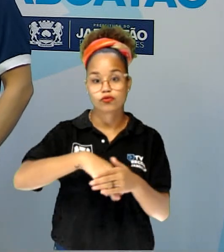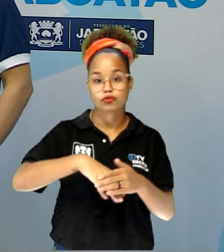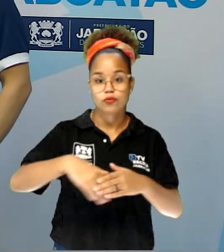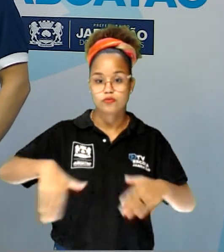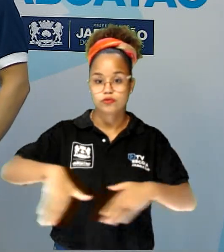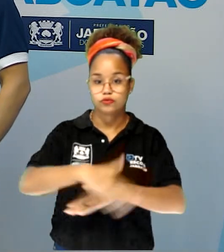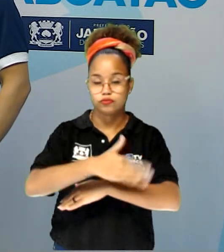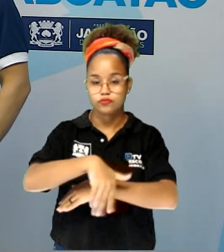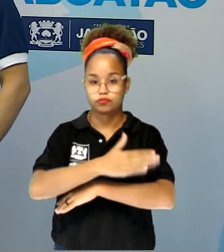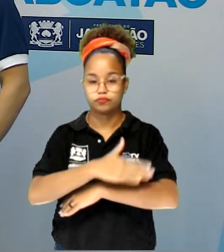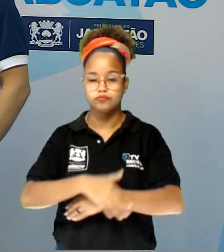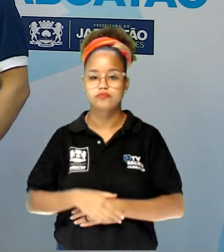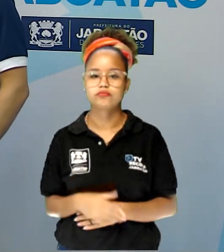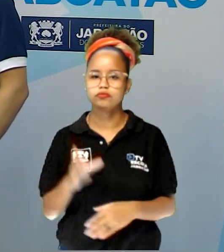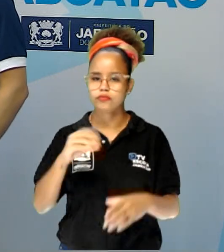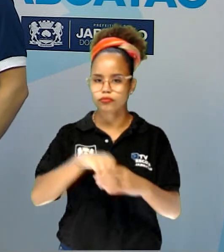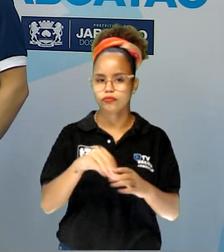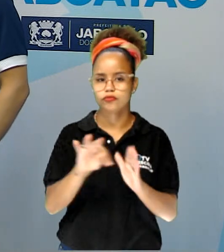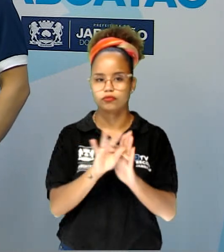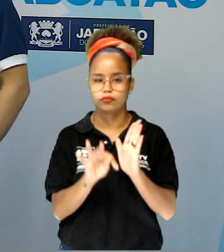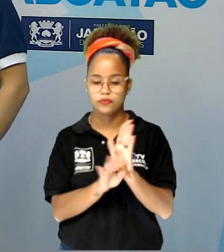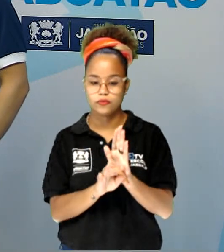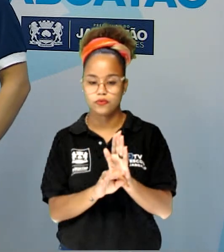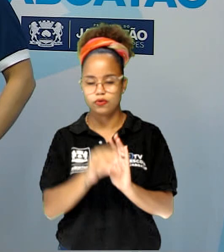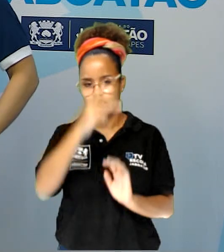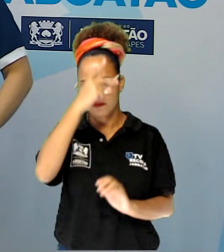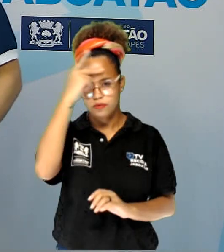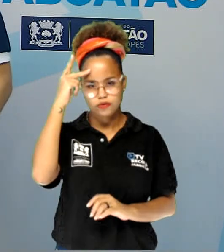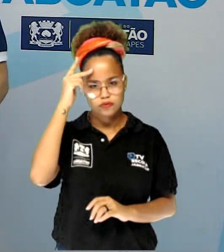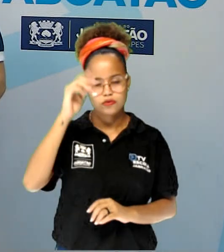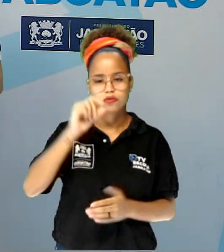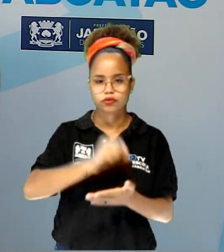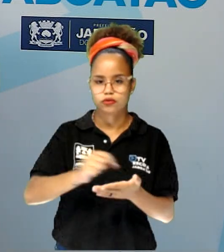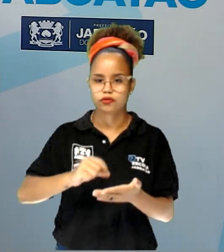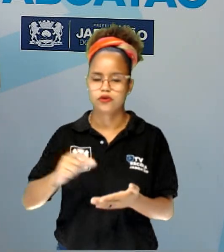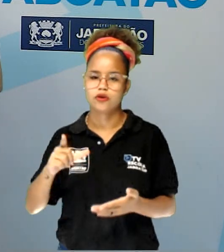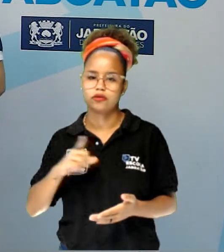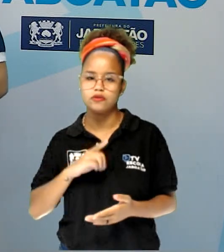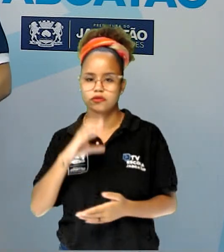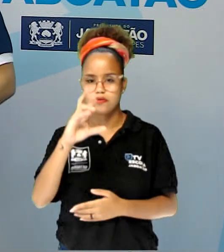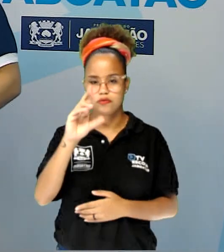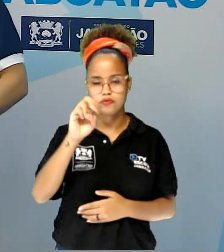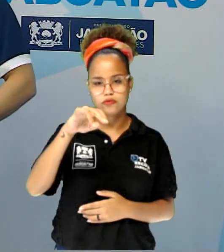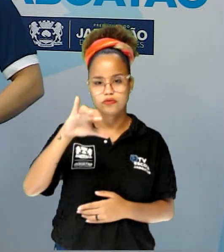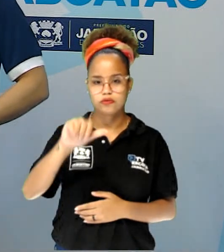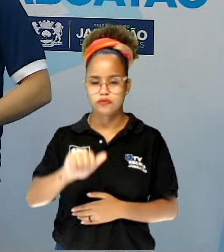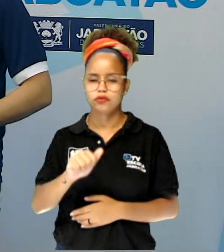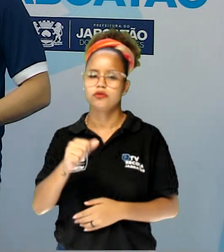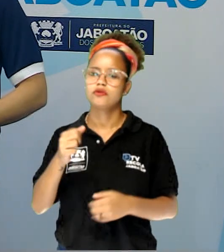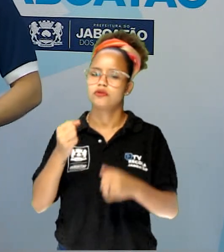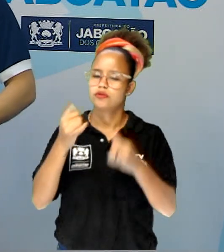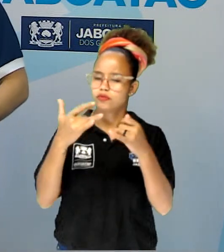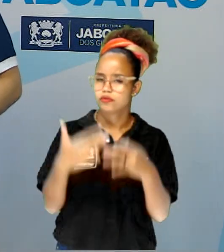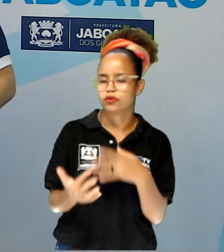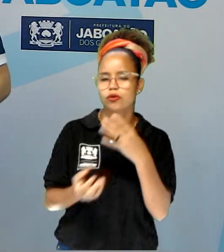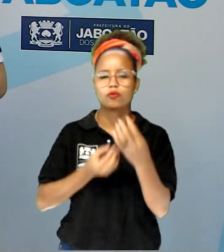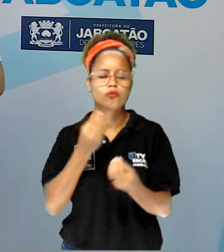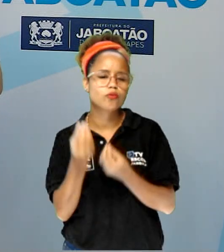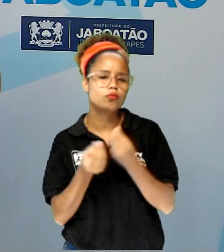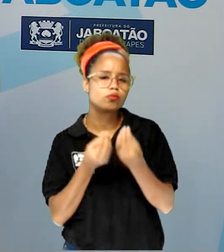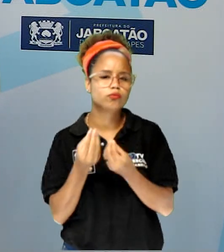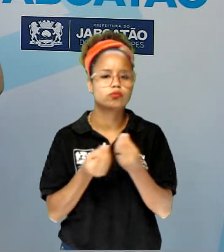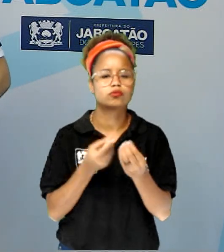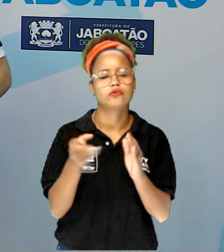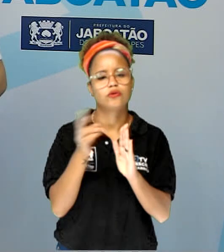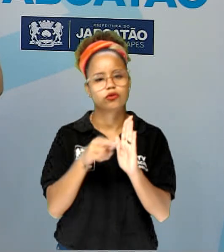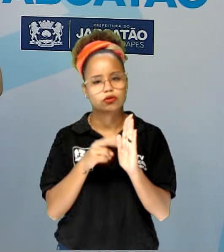Rua. Nele, o Luiz Fernando Veríssimo escreve uma crônica em que ele vai falando como seriam as